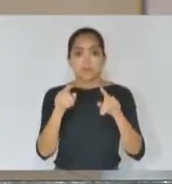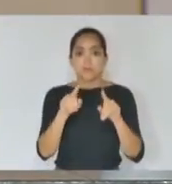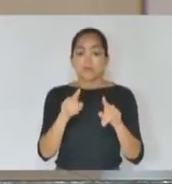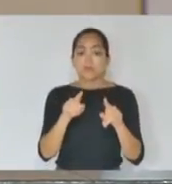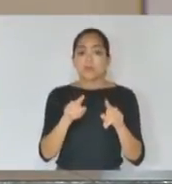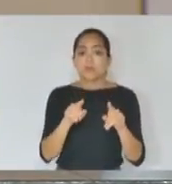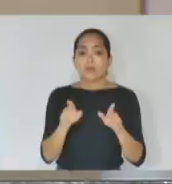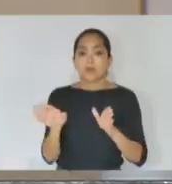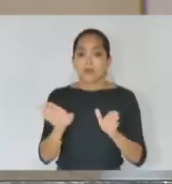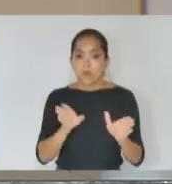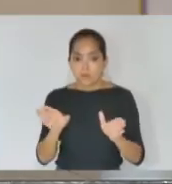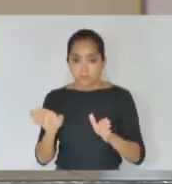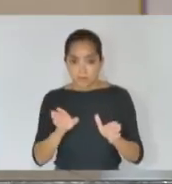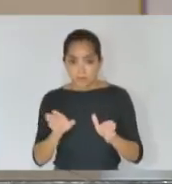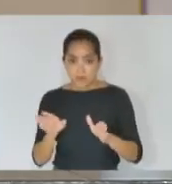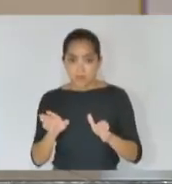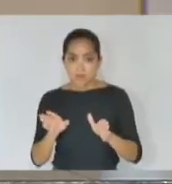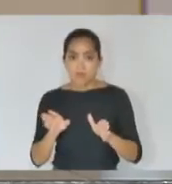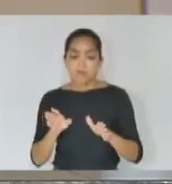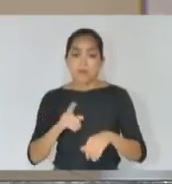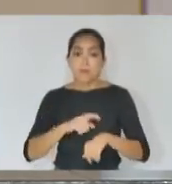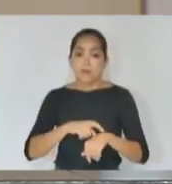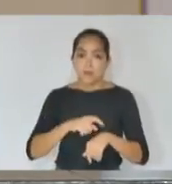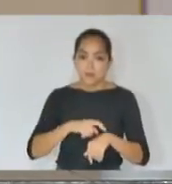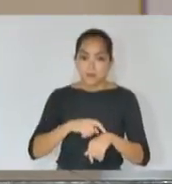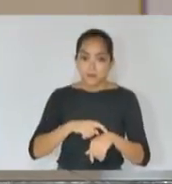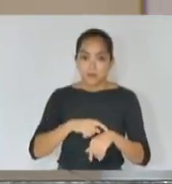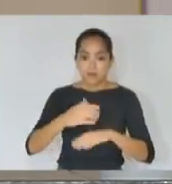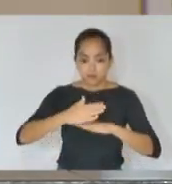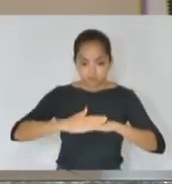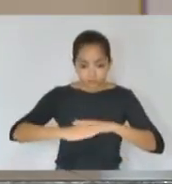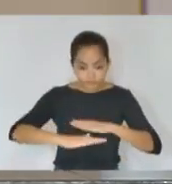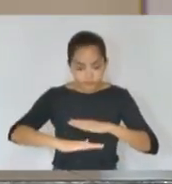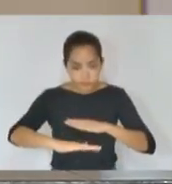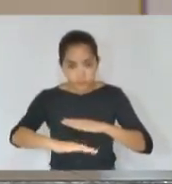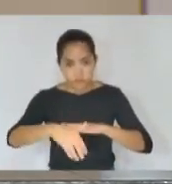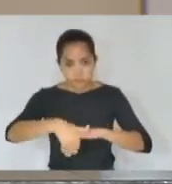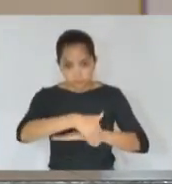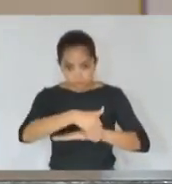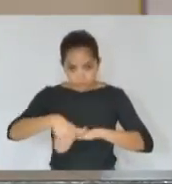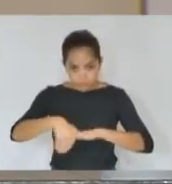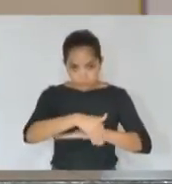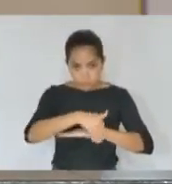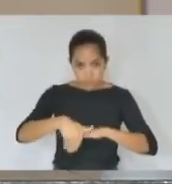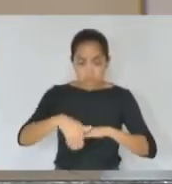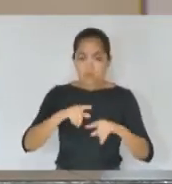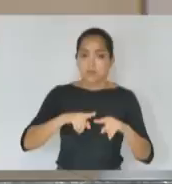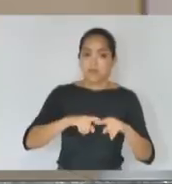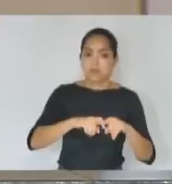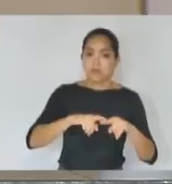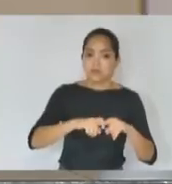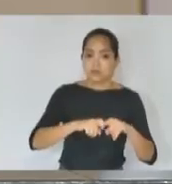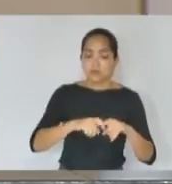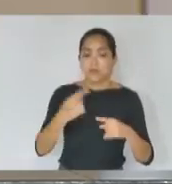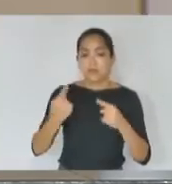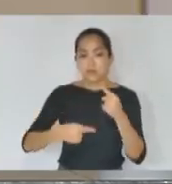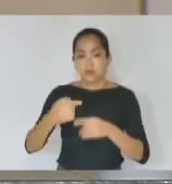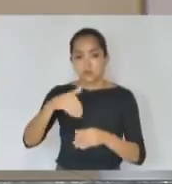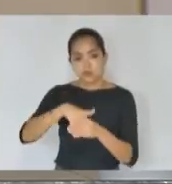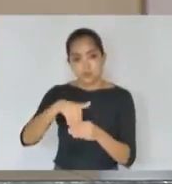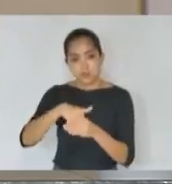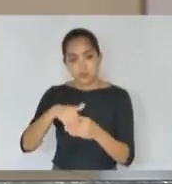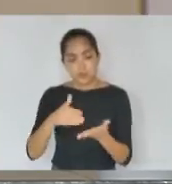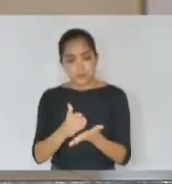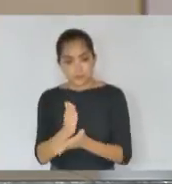pelo Estado para a obra de pavimentação asfáltica da Avenida Beira Rio, no município de Tijucas. Discussão, votação,